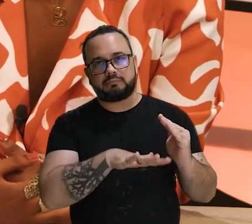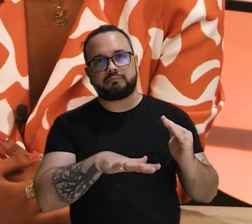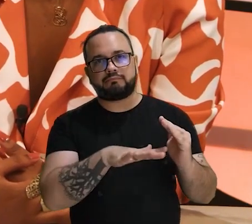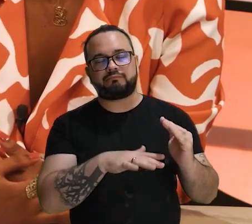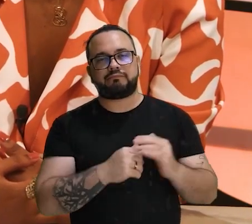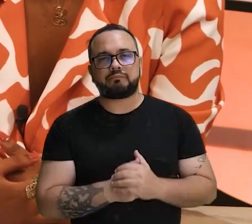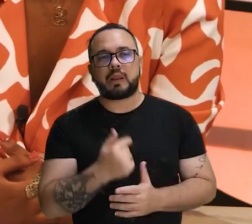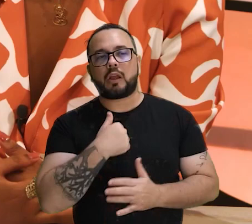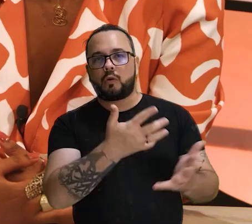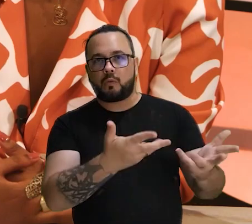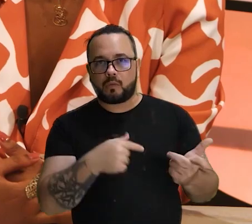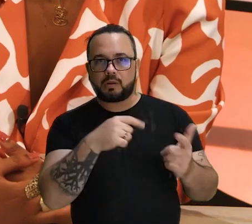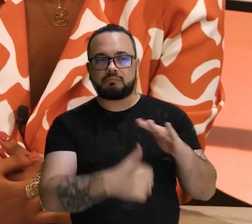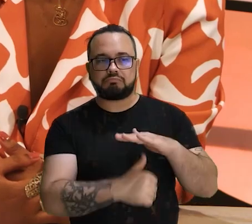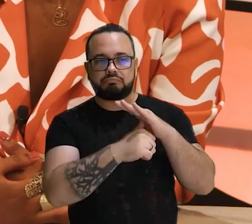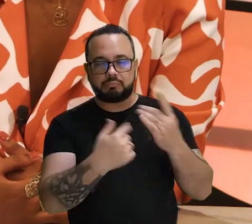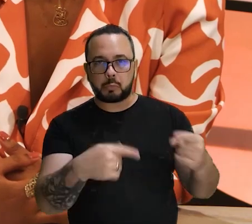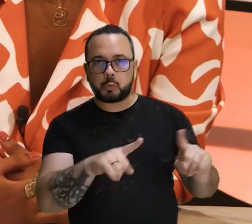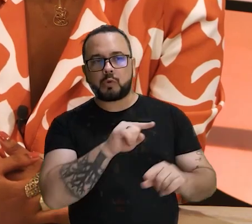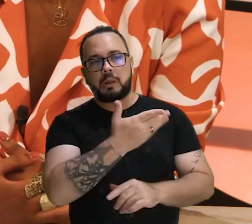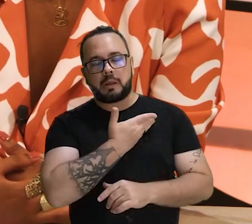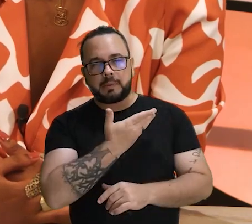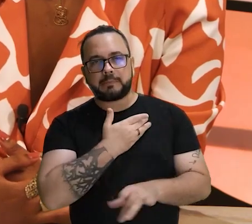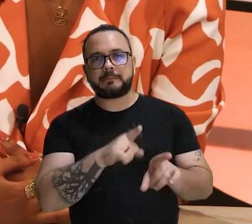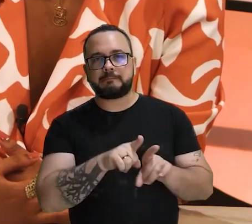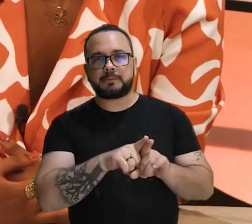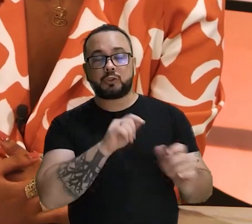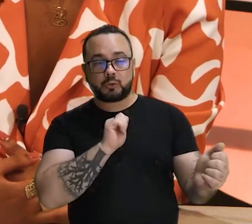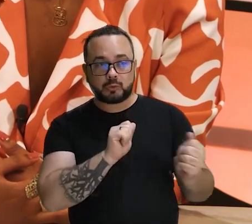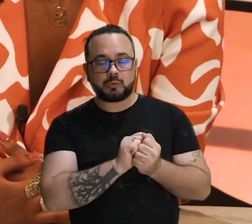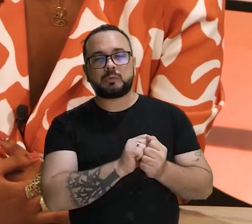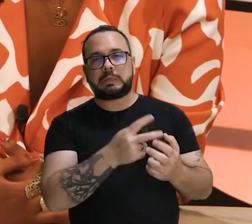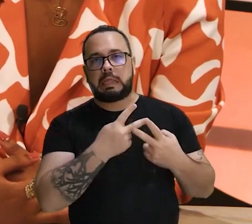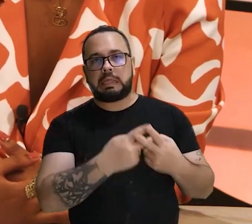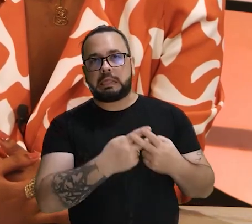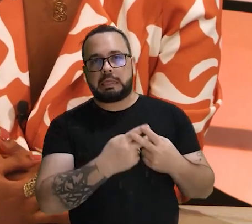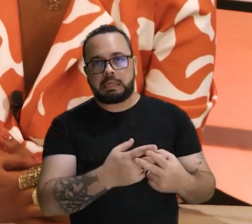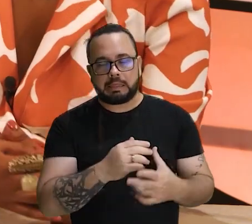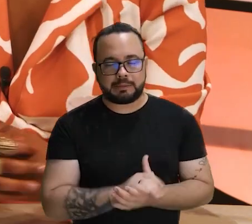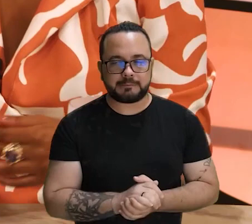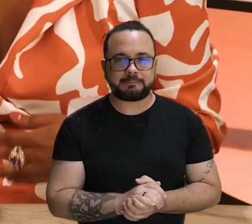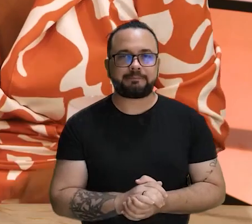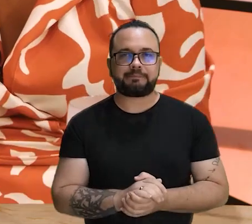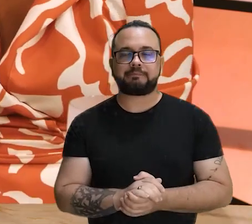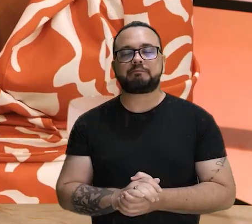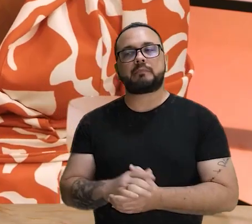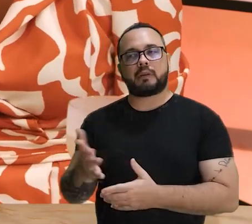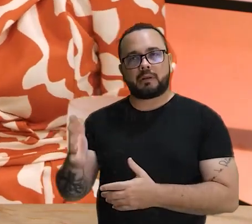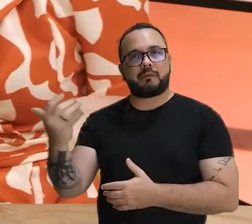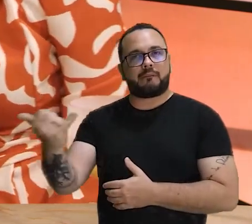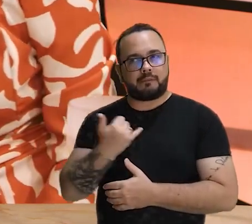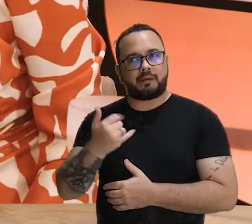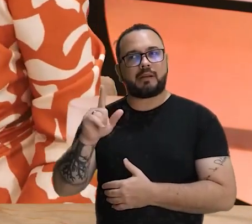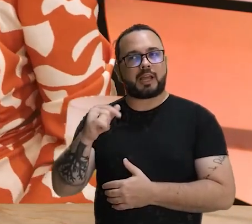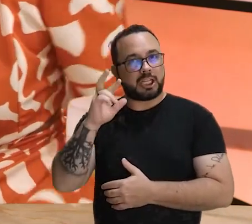terreno. E eu chamei ele pra essa produção, um grande parceiro, assim, que me aturou aí nas minhas fritações loucas porque, desses tempos. Eu já ouvi